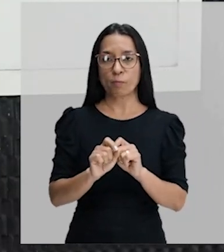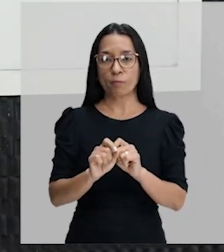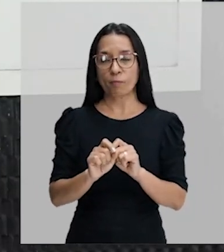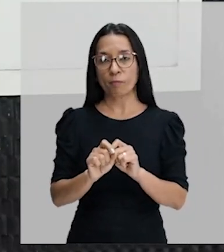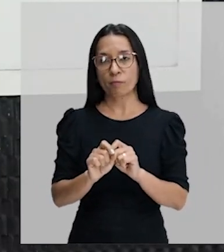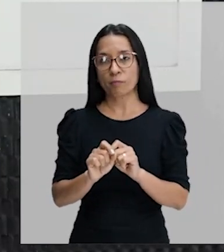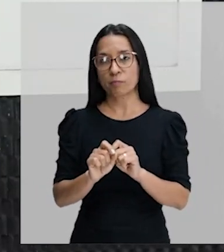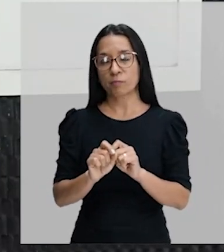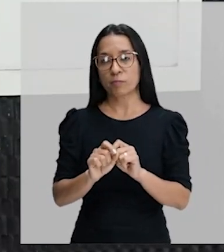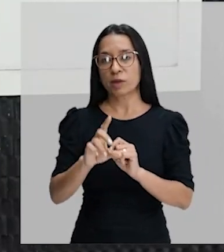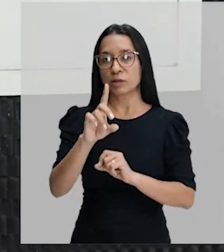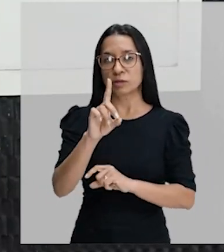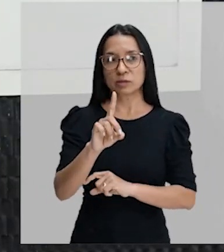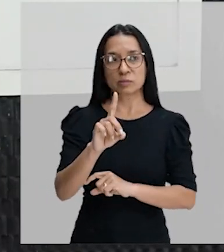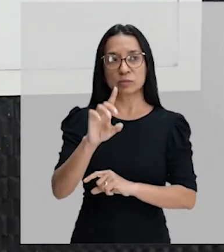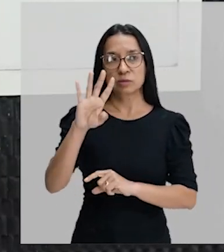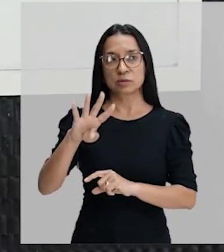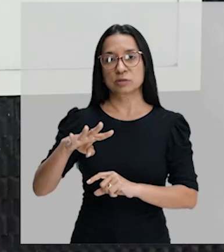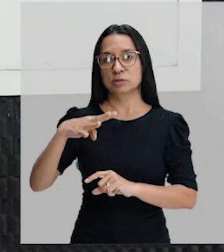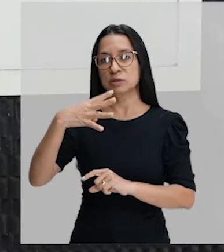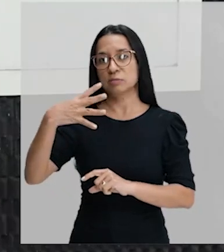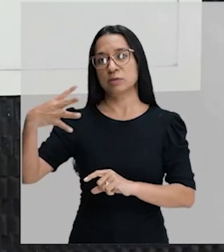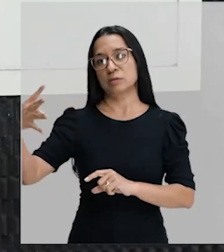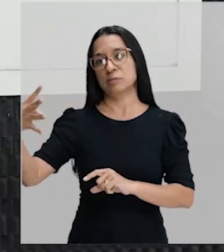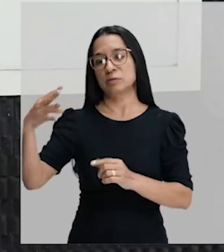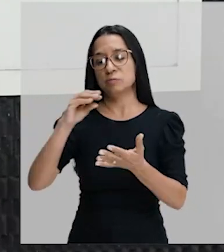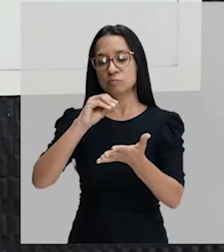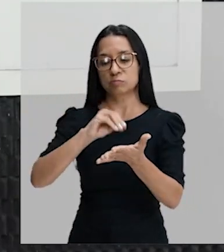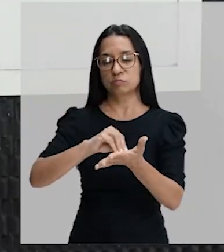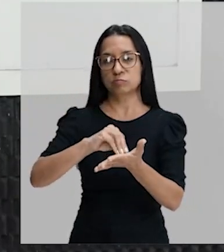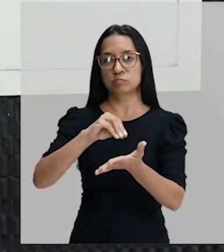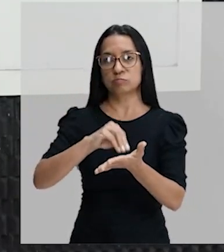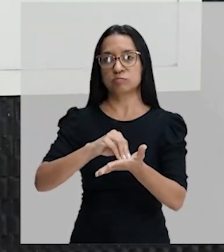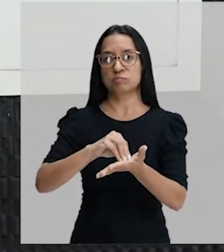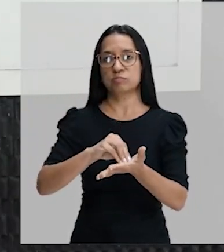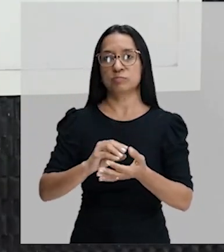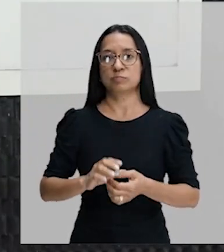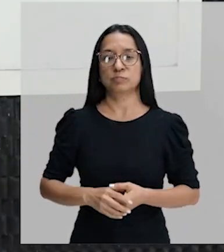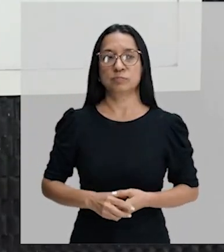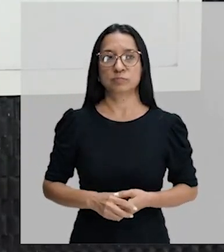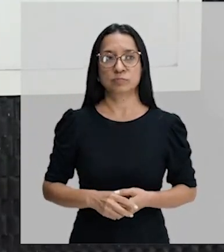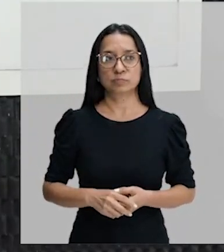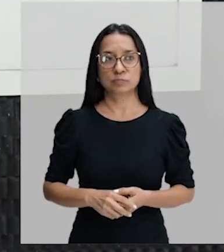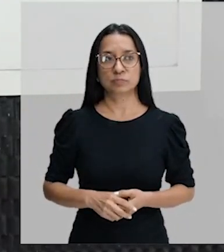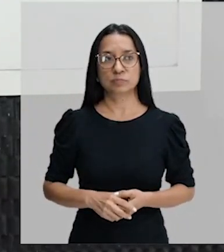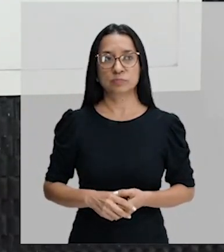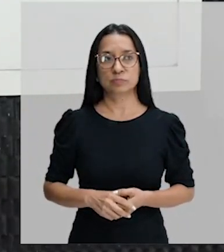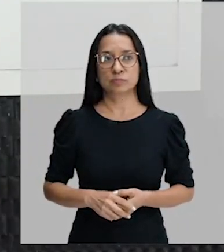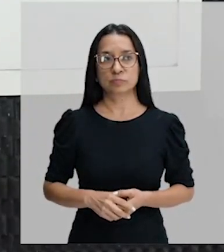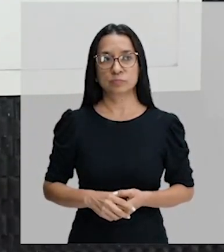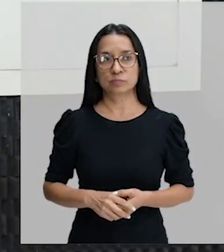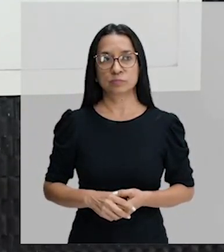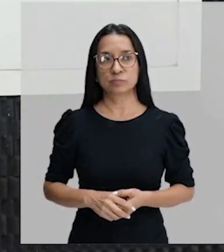do determinante da matriz incompleta. Certo?